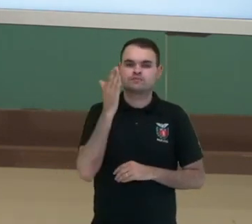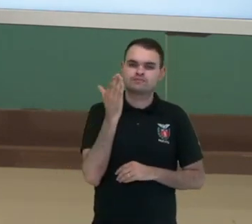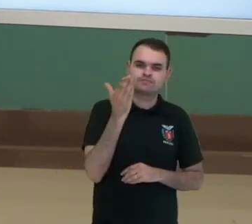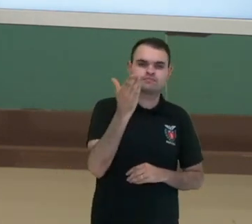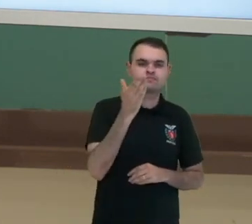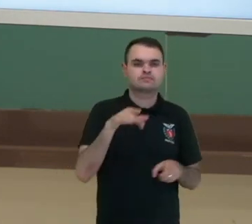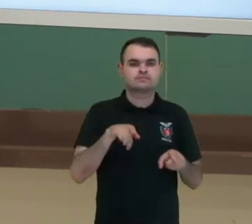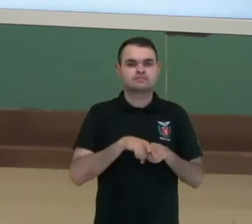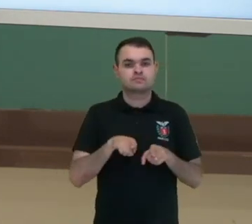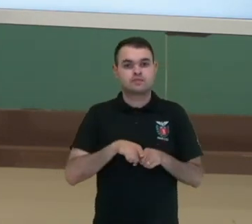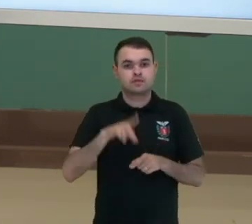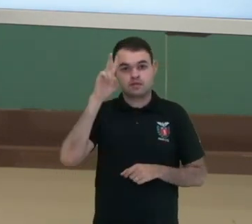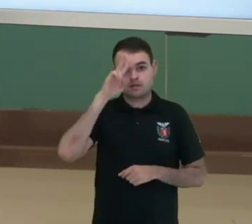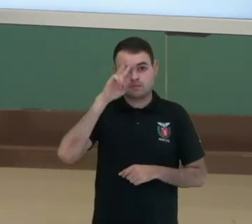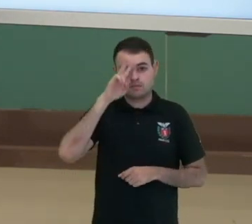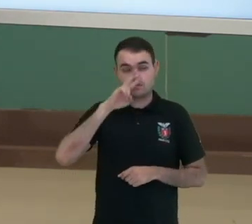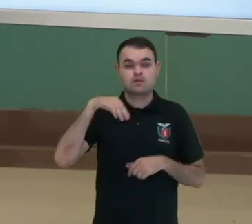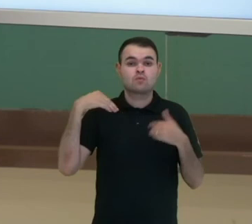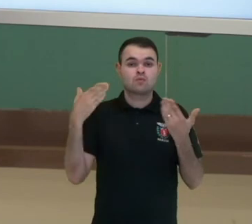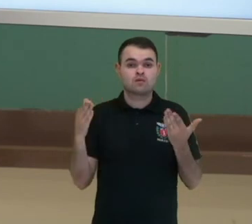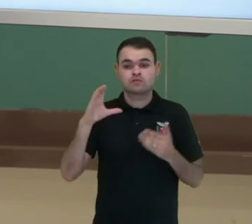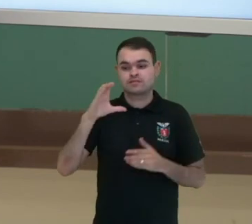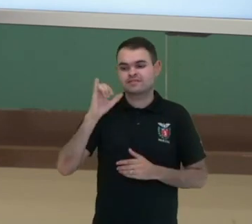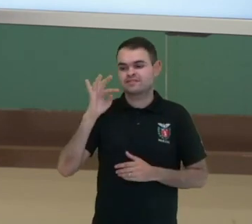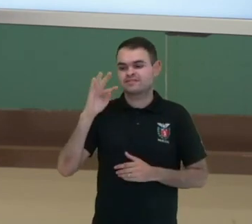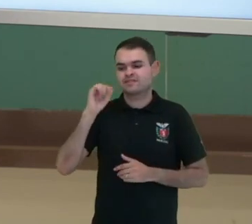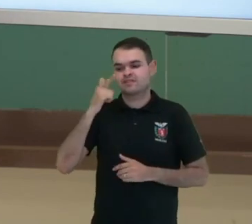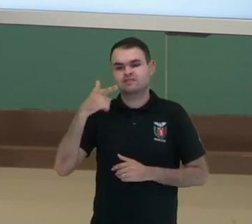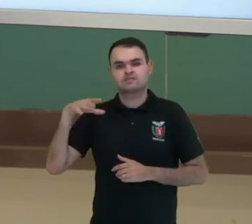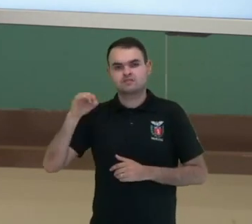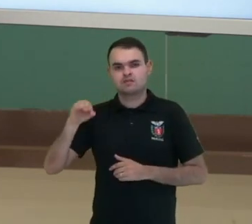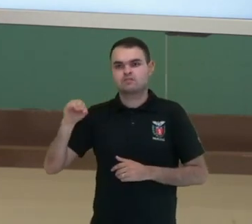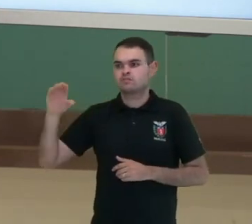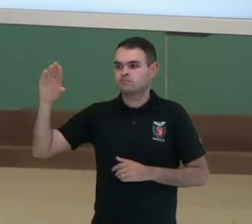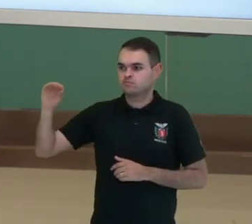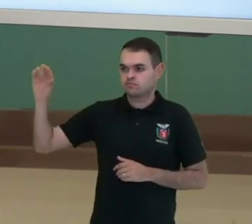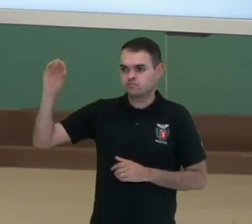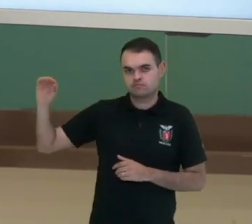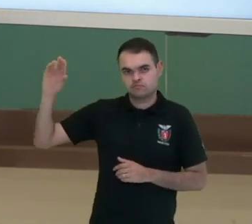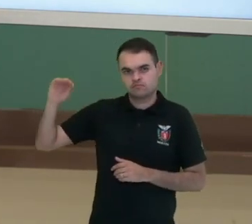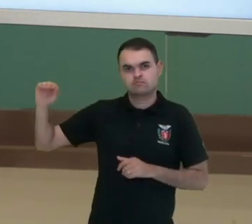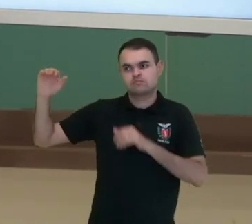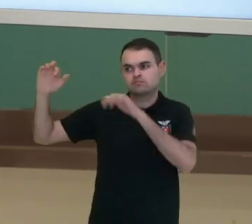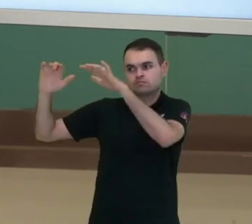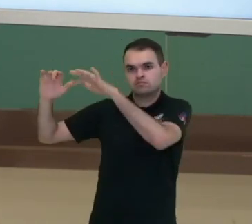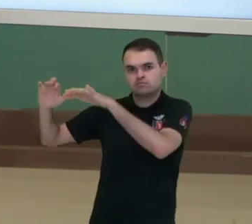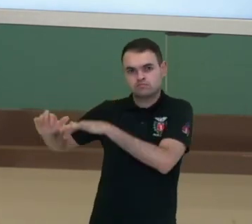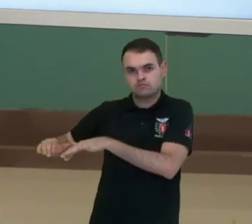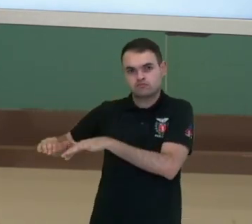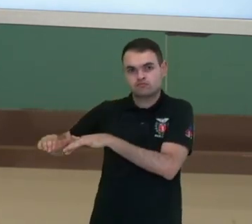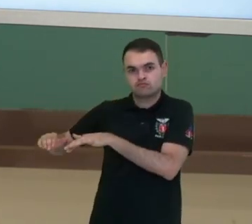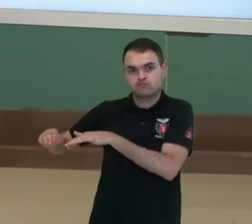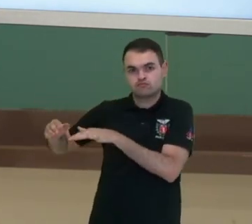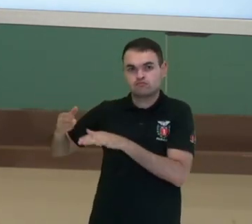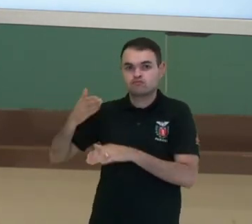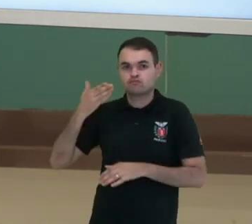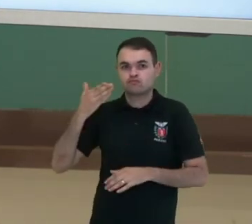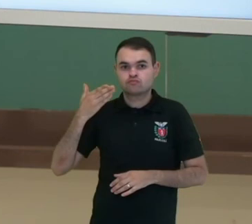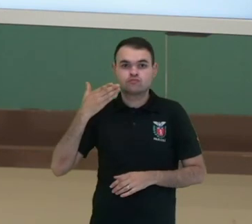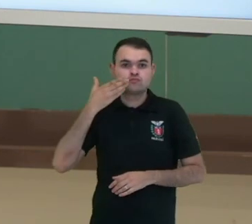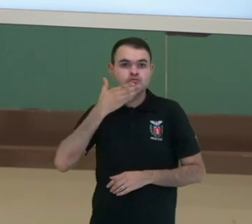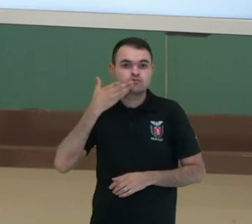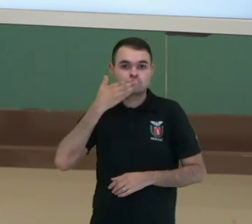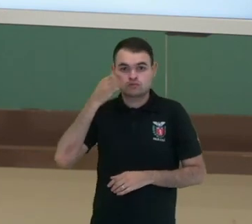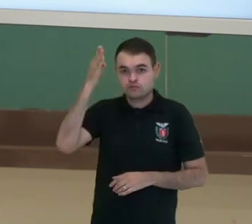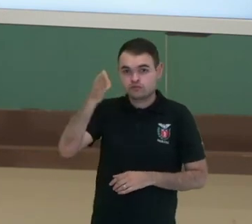de lembrar que quando você vai fazer citação das palavras de alguém, quando você usa ali o discurso direto dentro de um